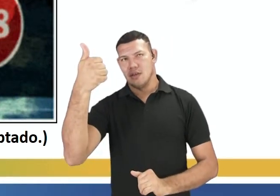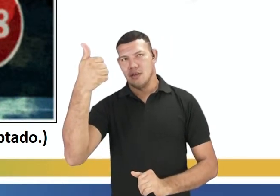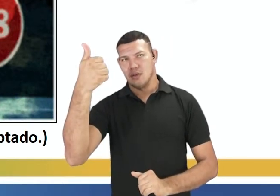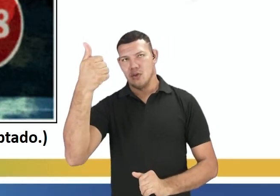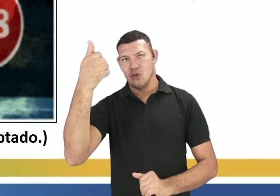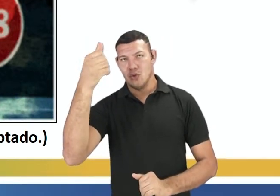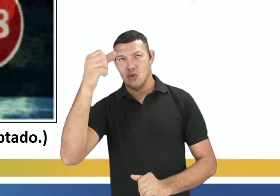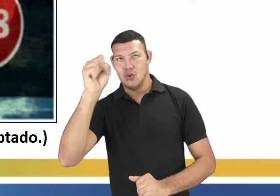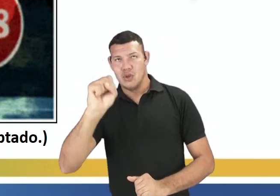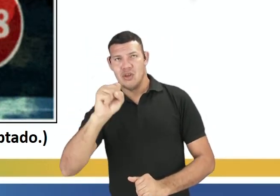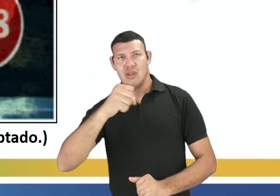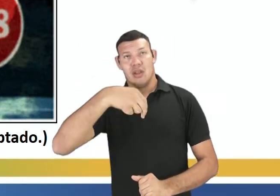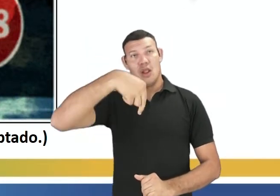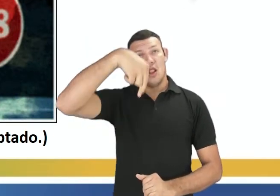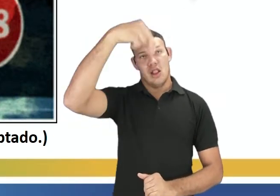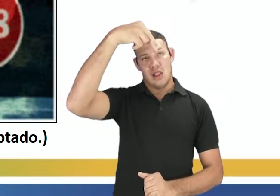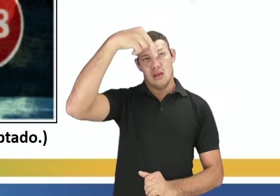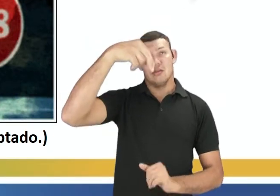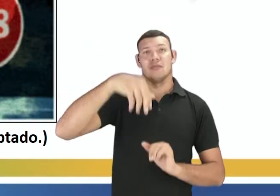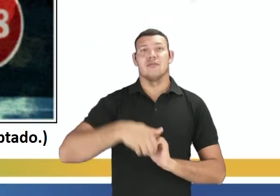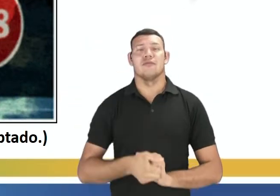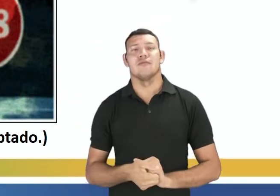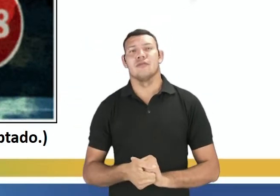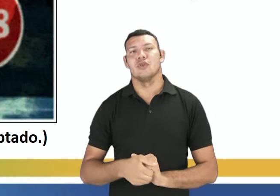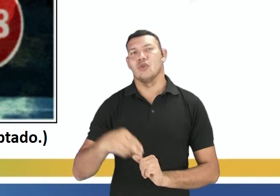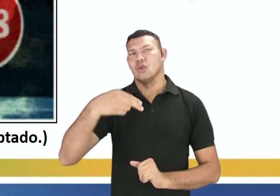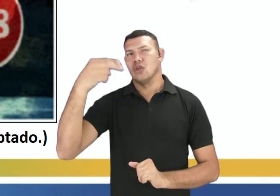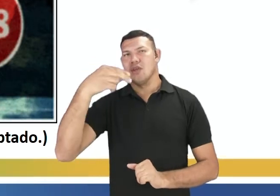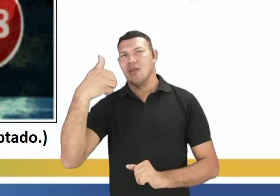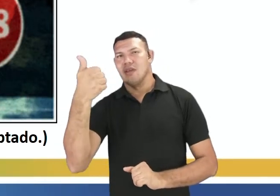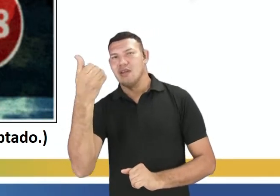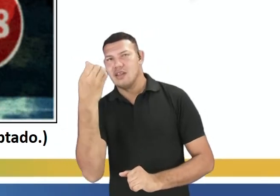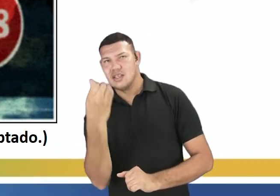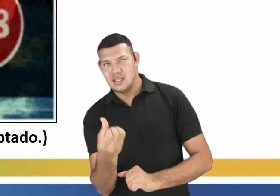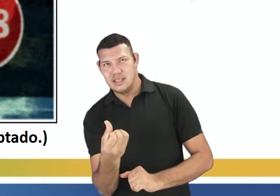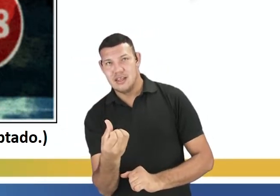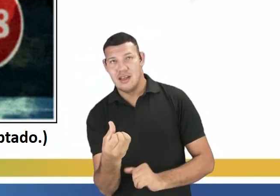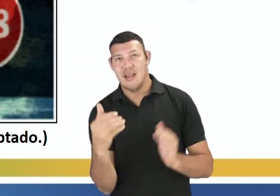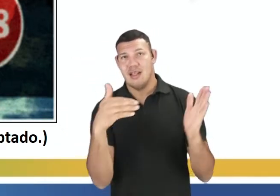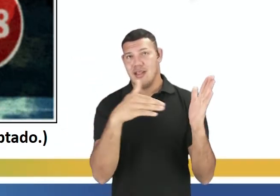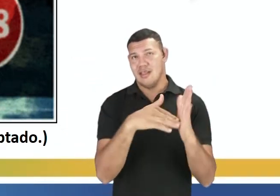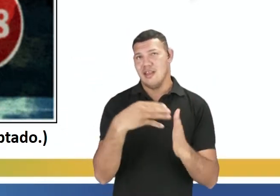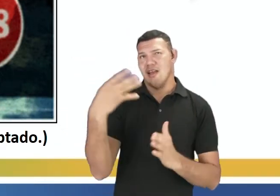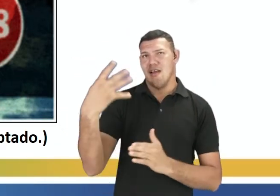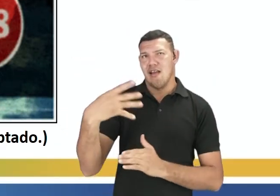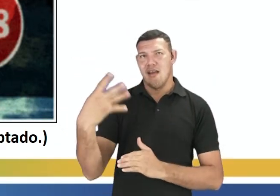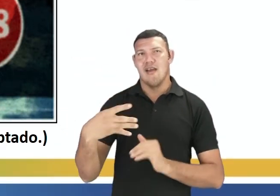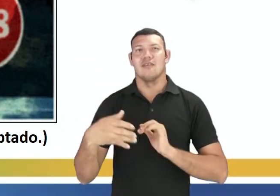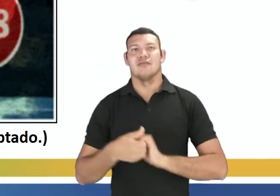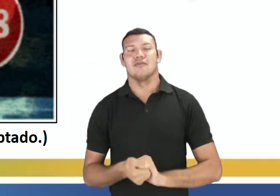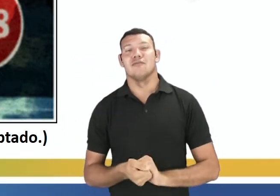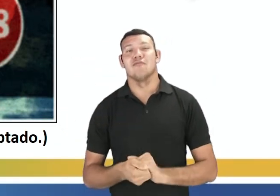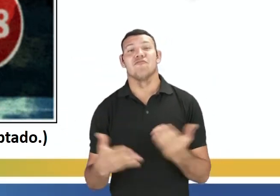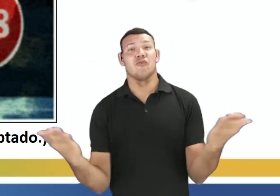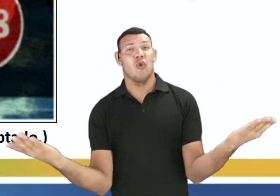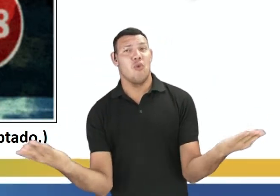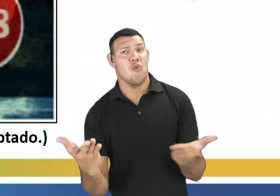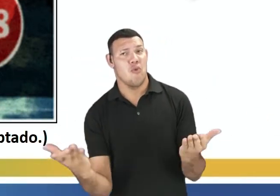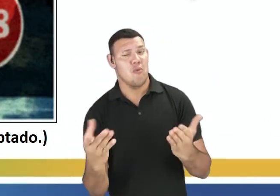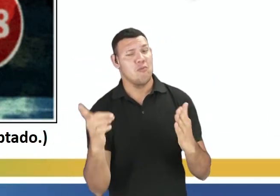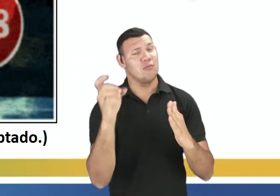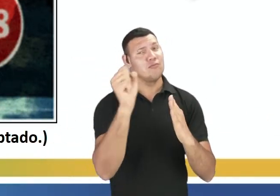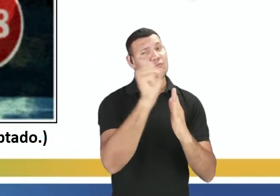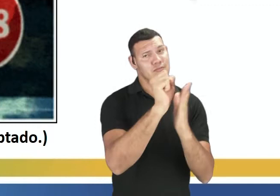No Norte, né? Já no Nordeste pulou de 16 para 44 cidades médias. Na década de hoje, né, século